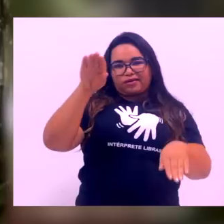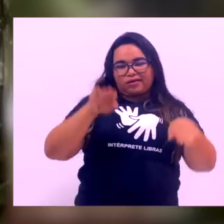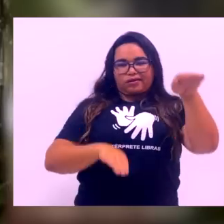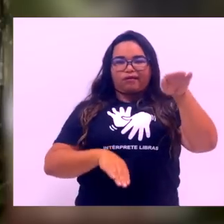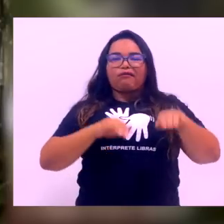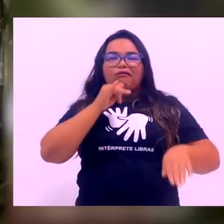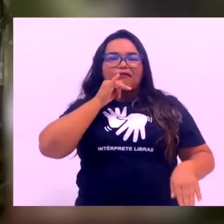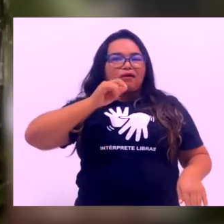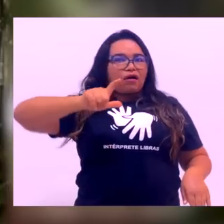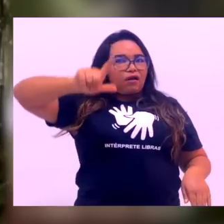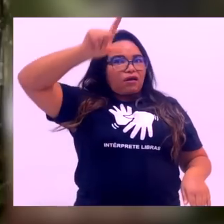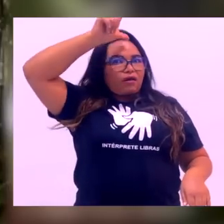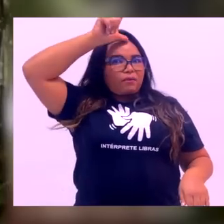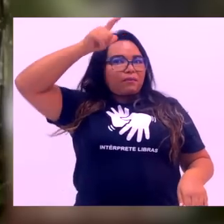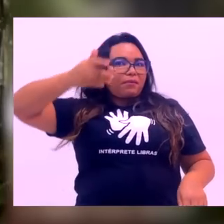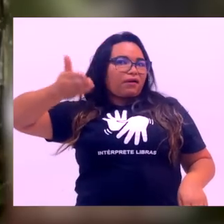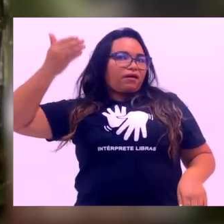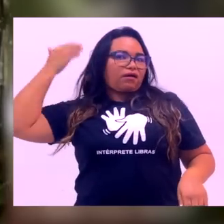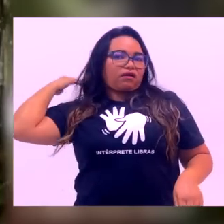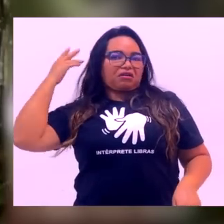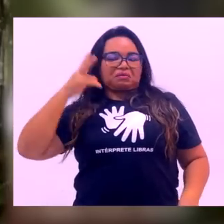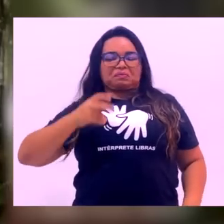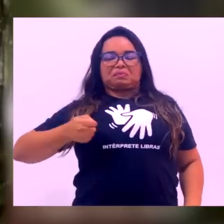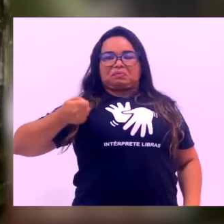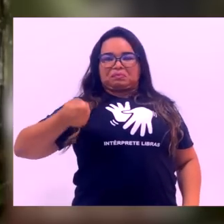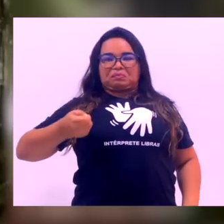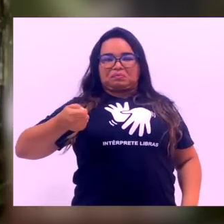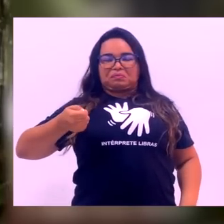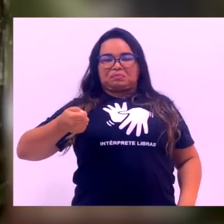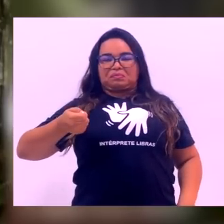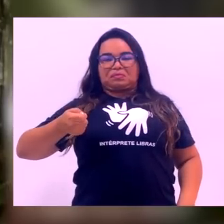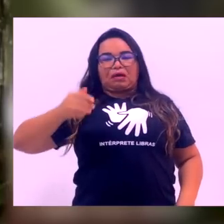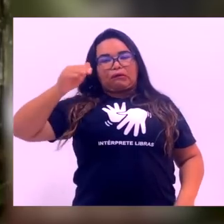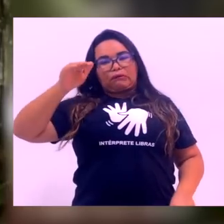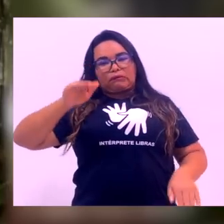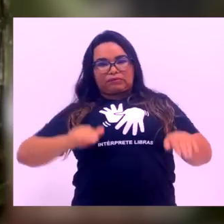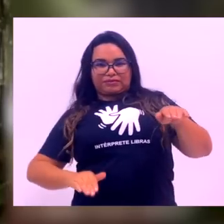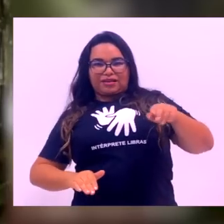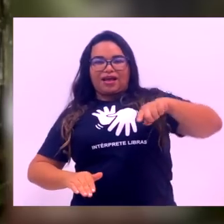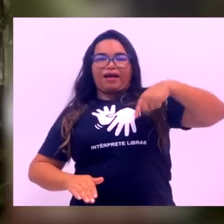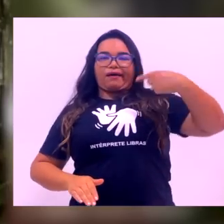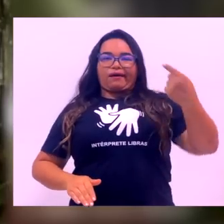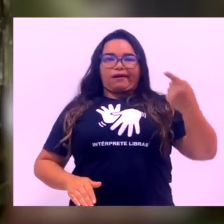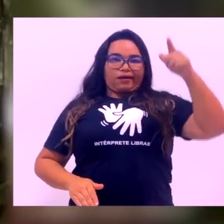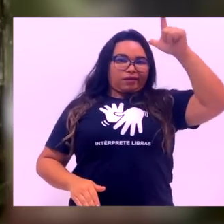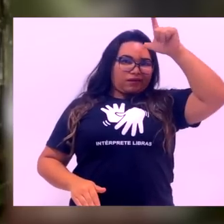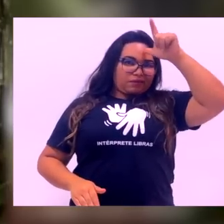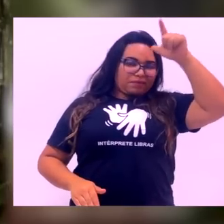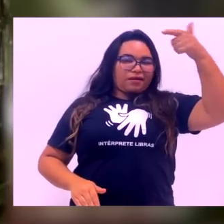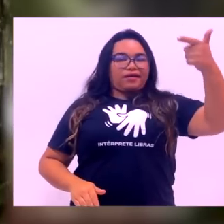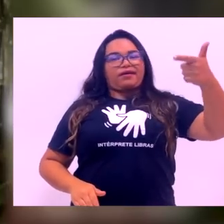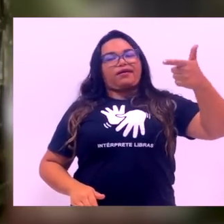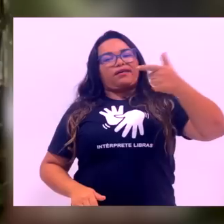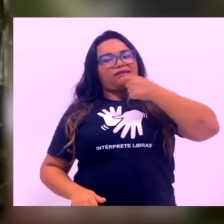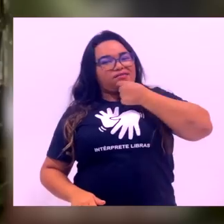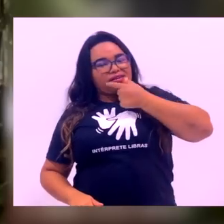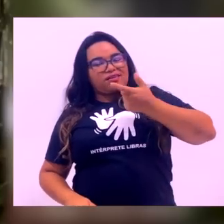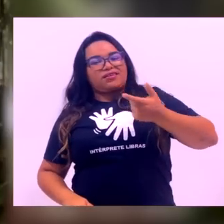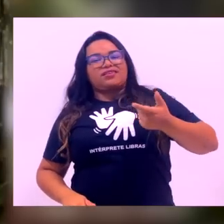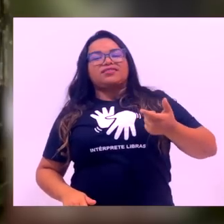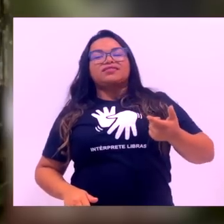reinava? Será que a Alemanha já não foi poderosa um dia e a França e a Inglaterra também? Sim ou não? Será que